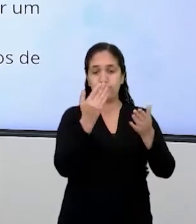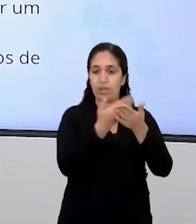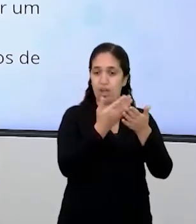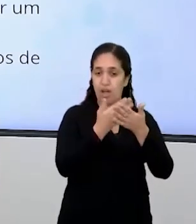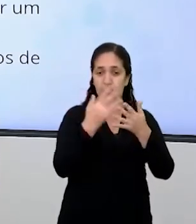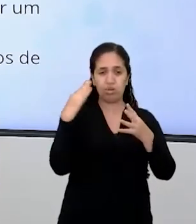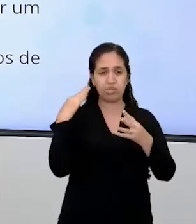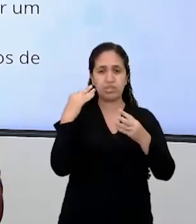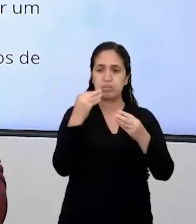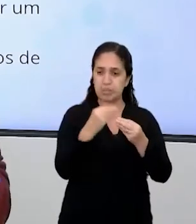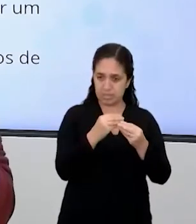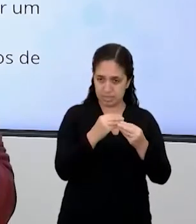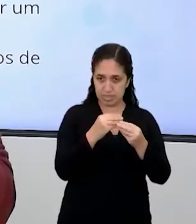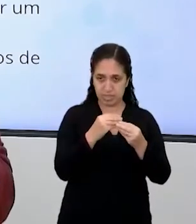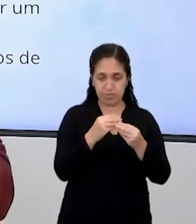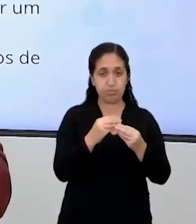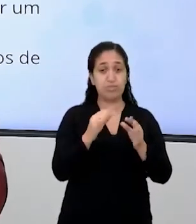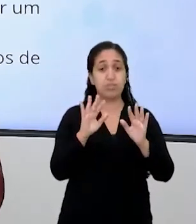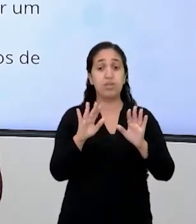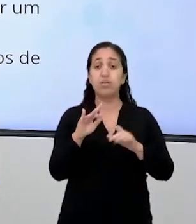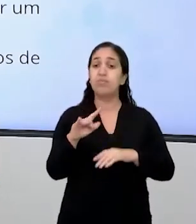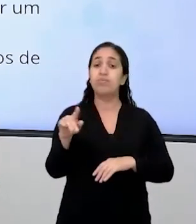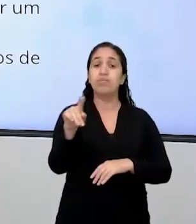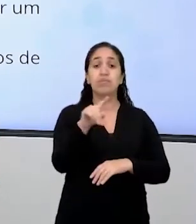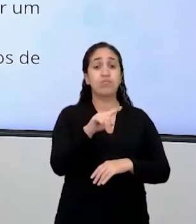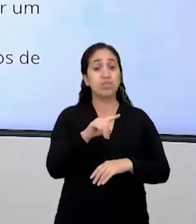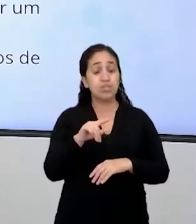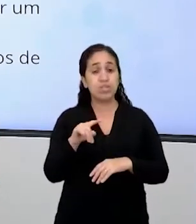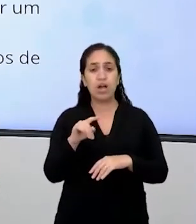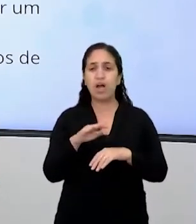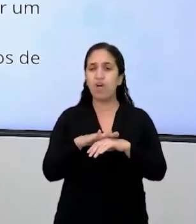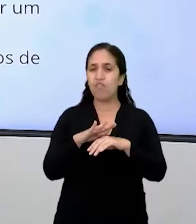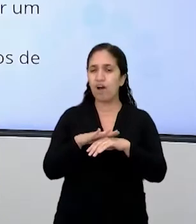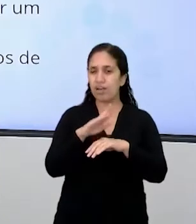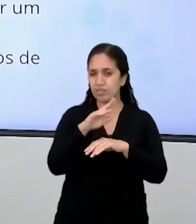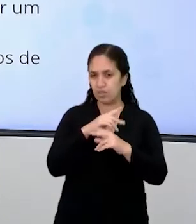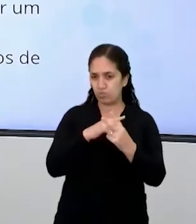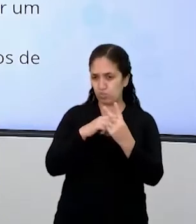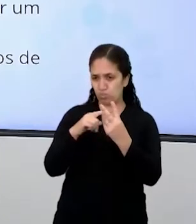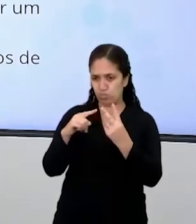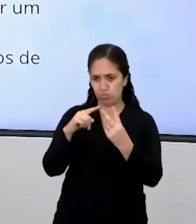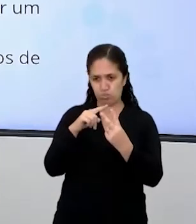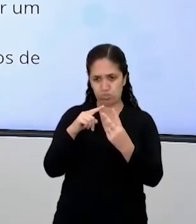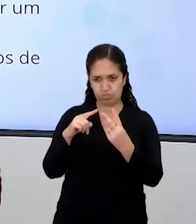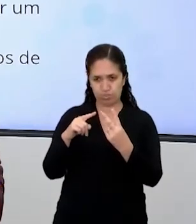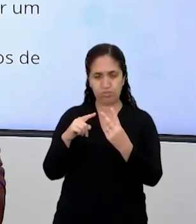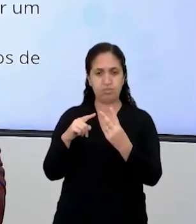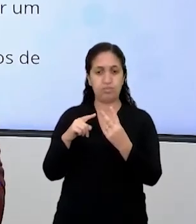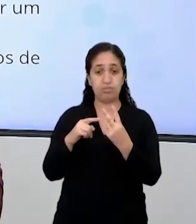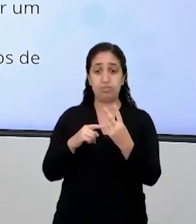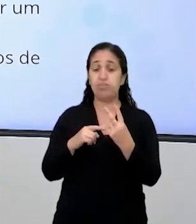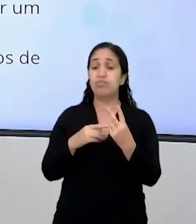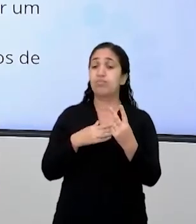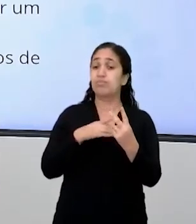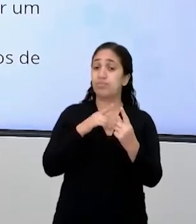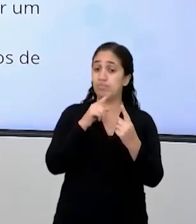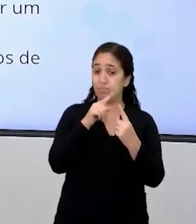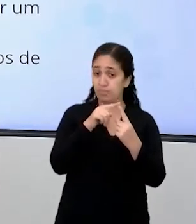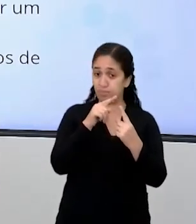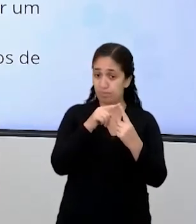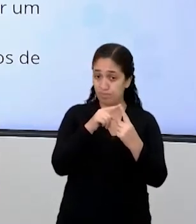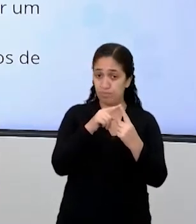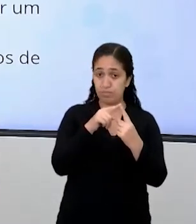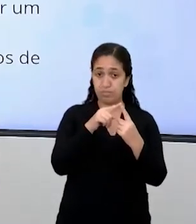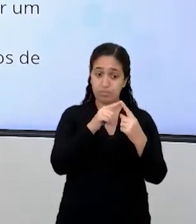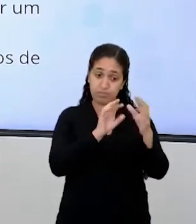sistematização, mas para que vocês façam dois processos. Um é o reconhecimento do trabalho que